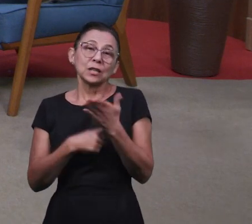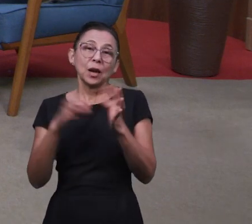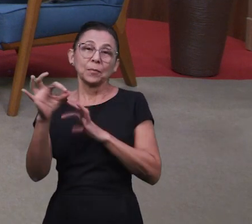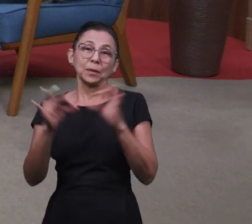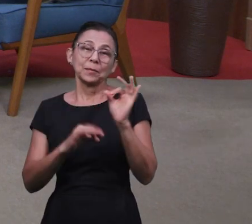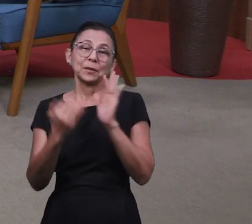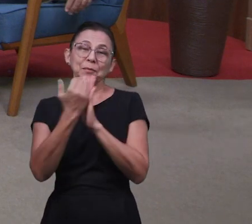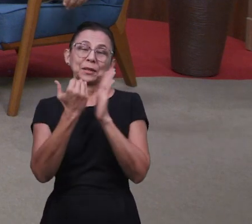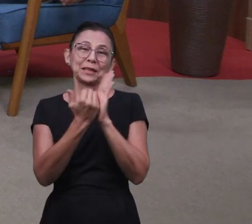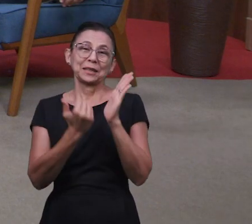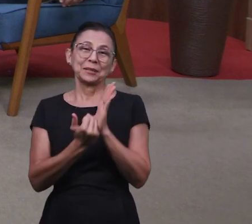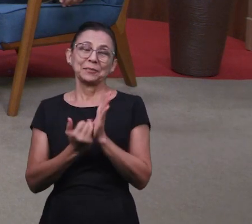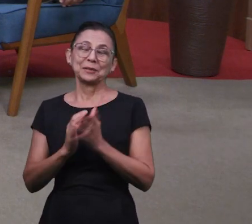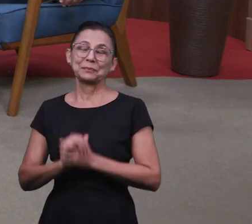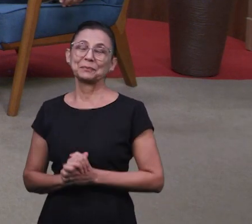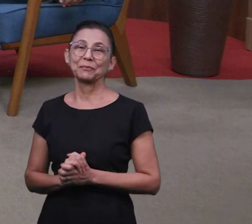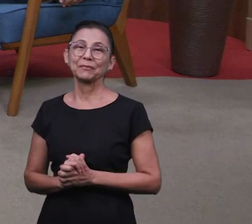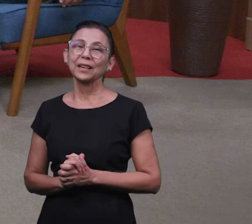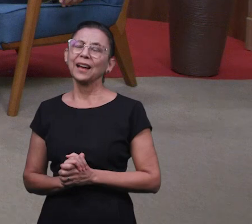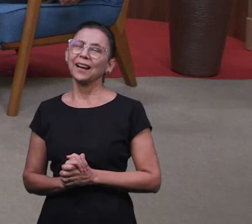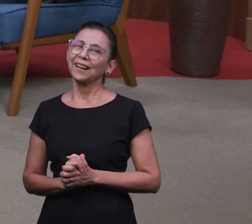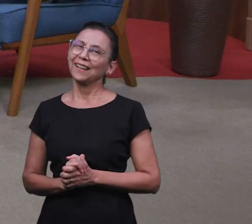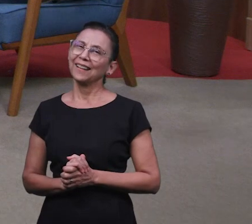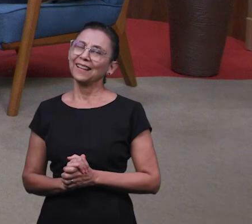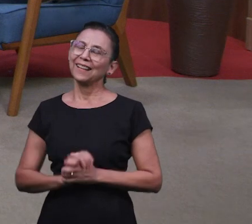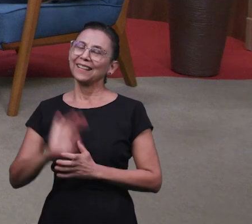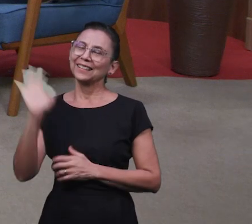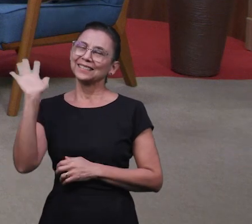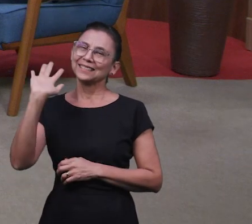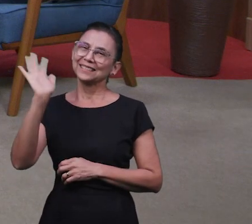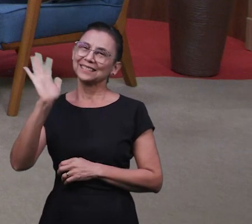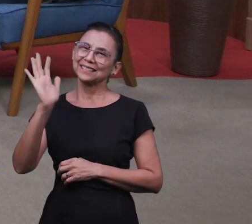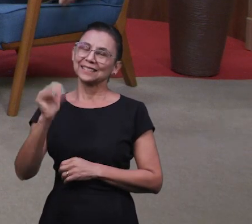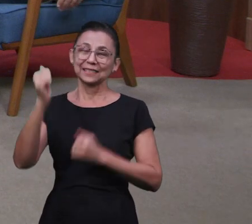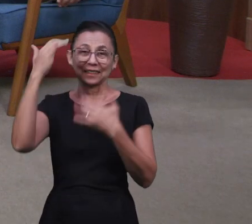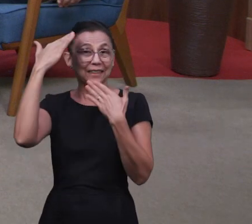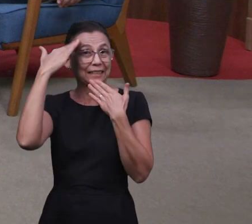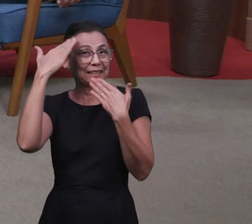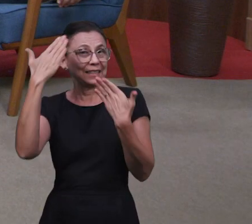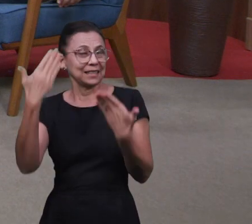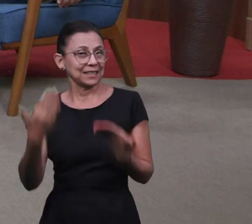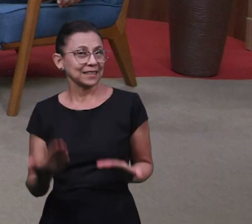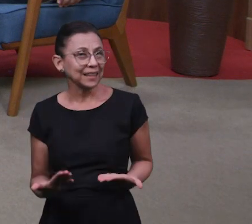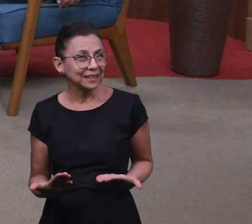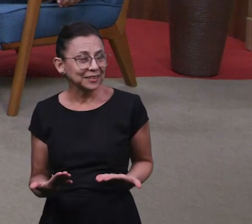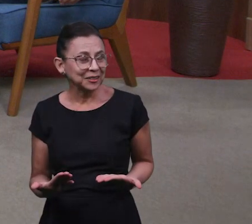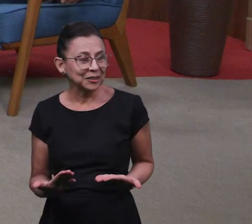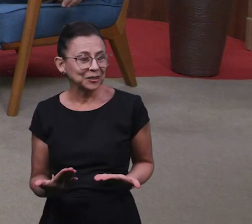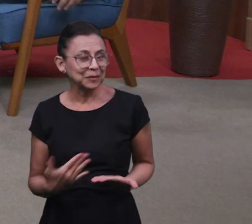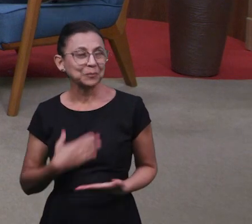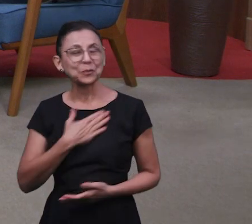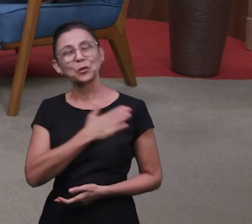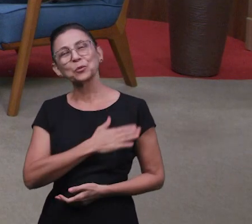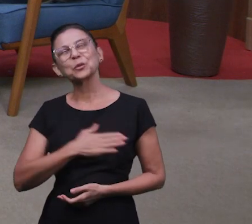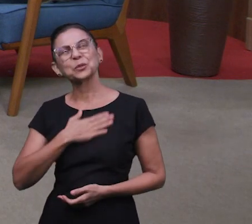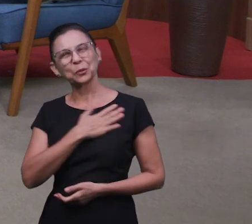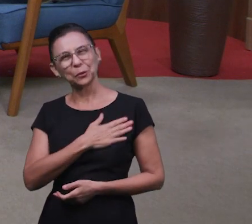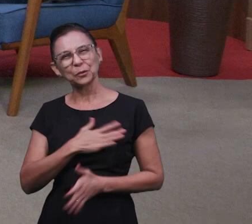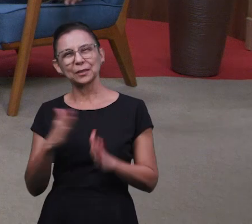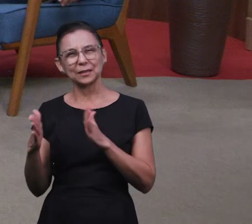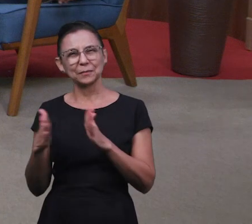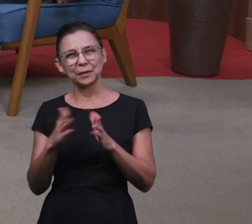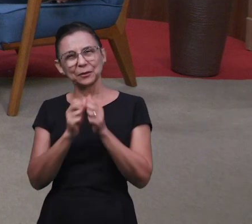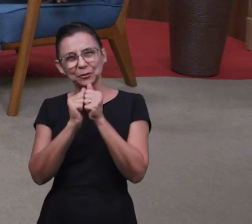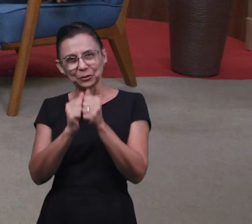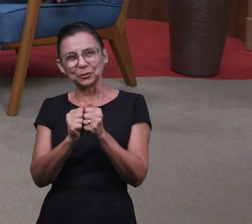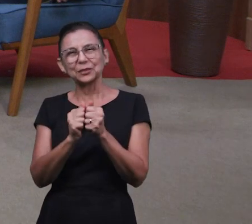bem, chegando ao final, então, assim, dessa edição, eu me despeço de vocês mais uma vez, agradecendo pelo tão agradável que foi esse